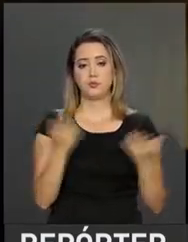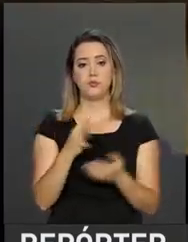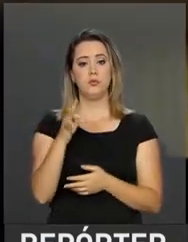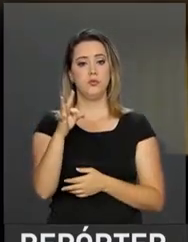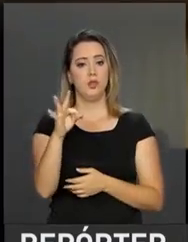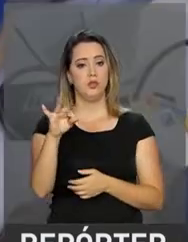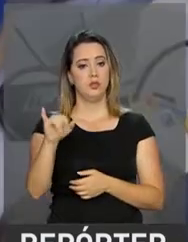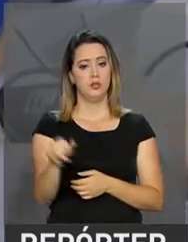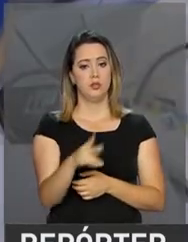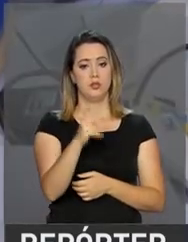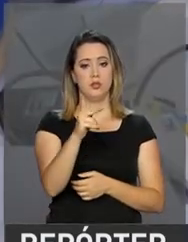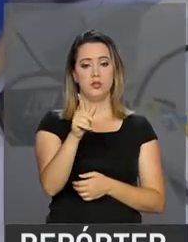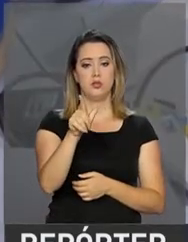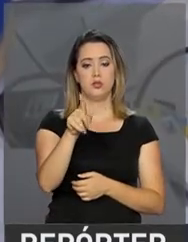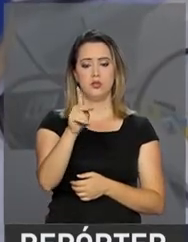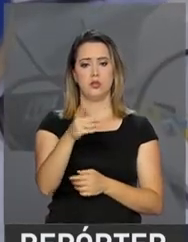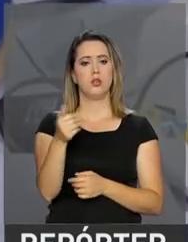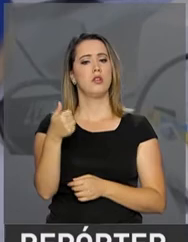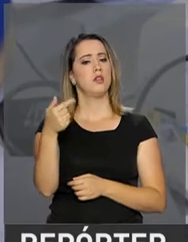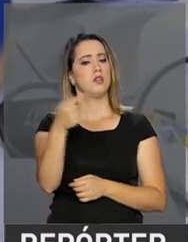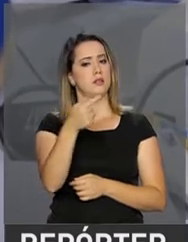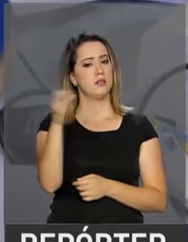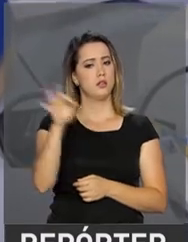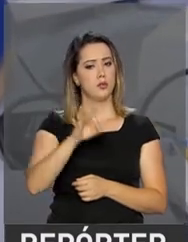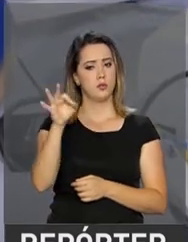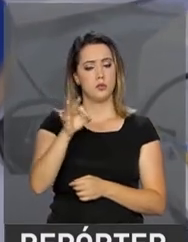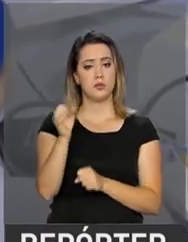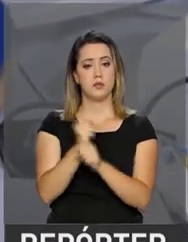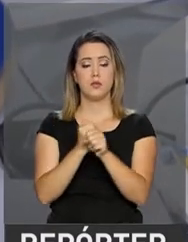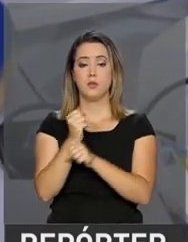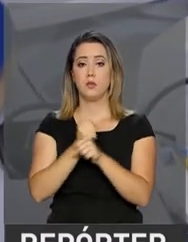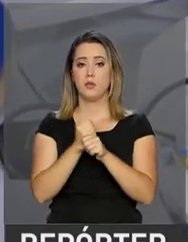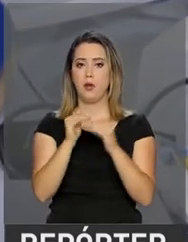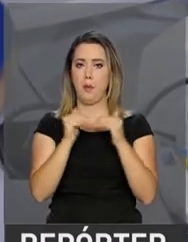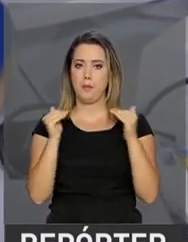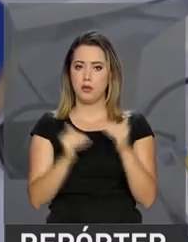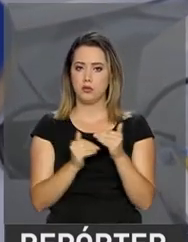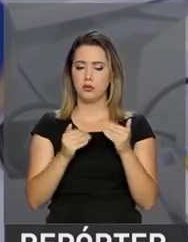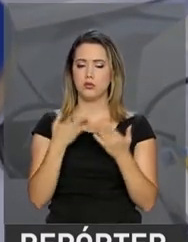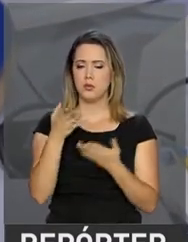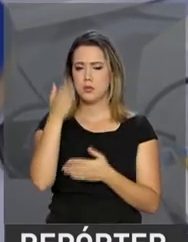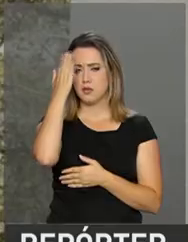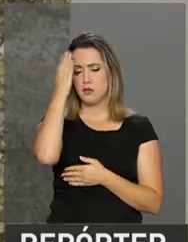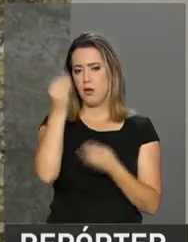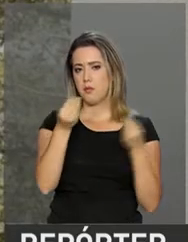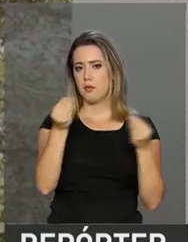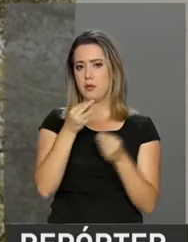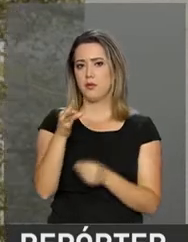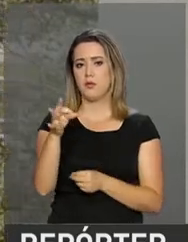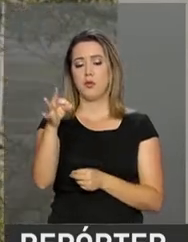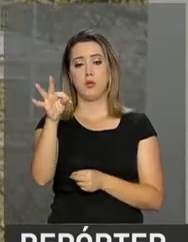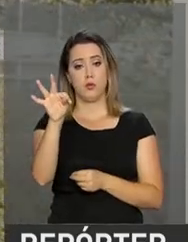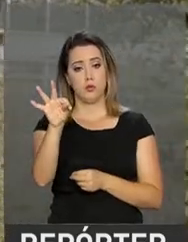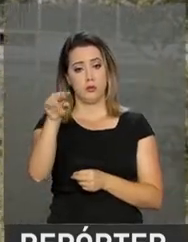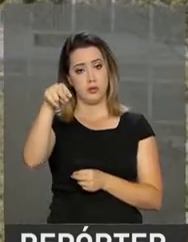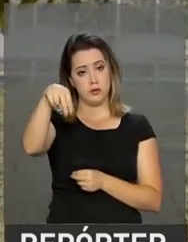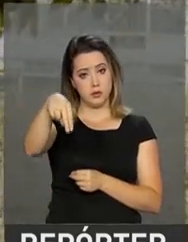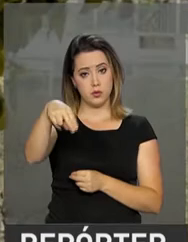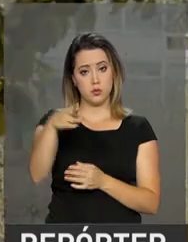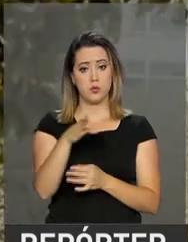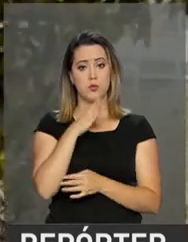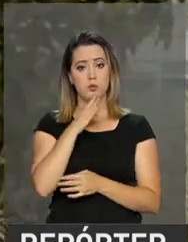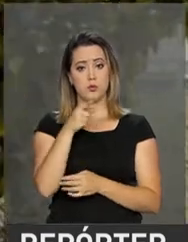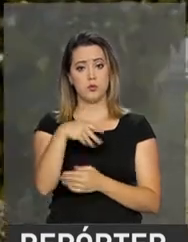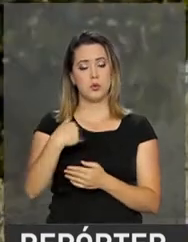ao ano bem abaixo das taxas de juros praticadas no mercado pra se ter uma idéia o tesouro nacional considerado o